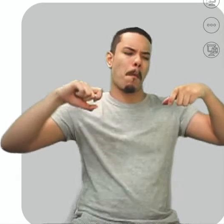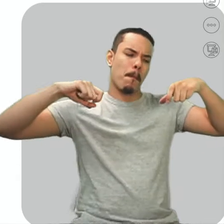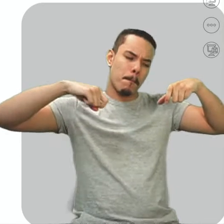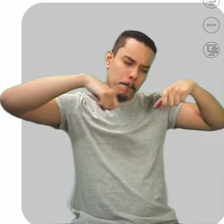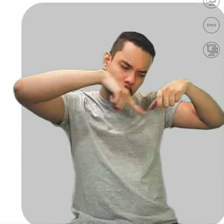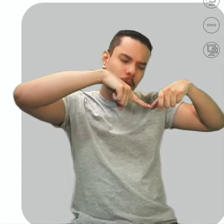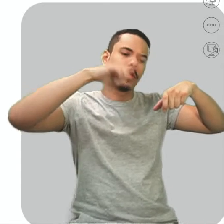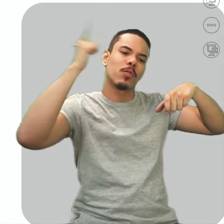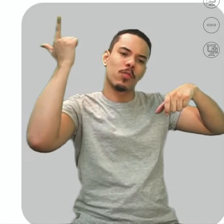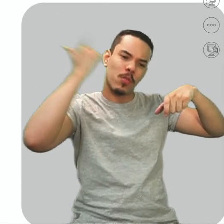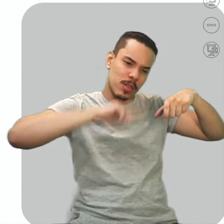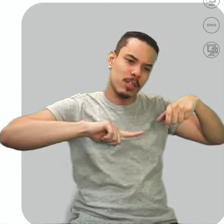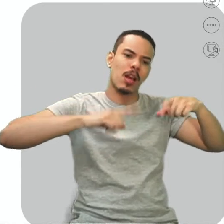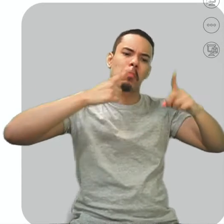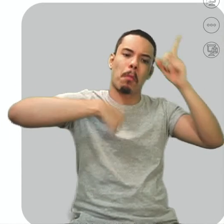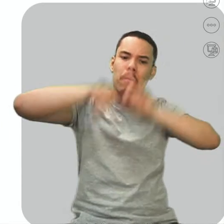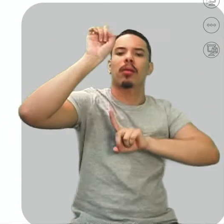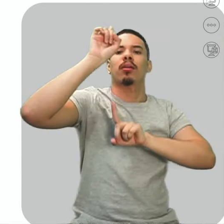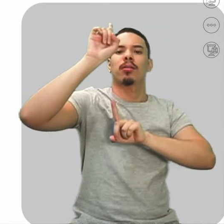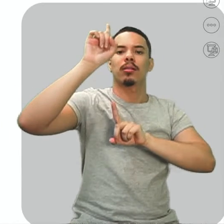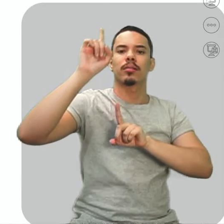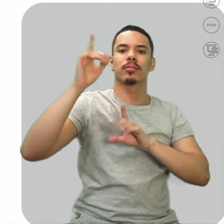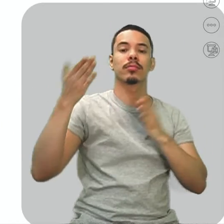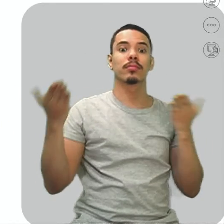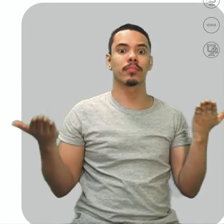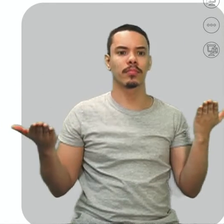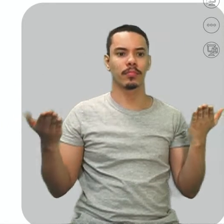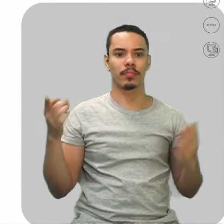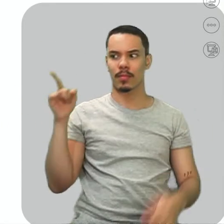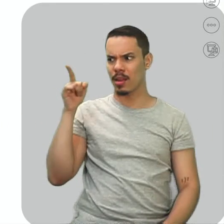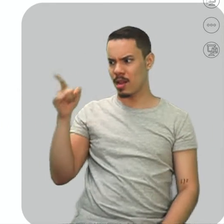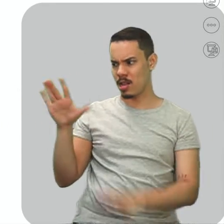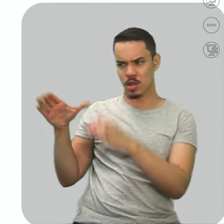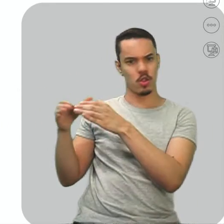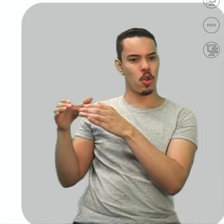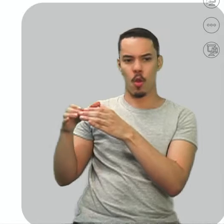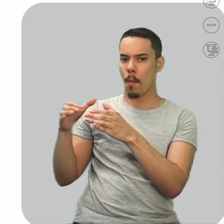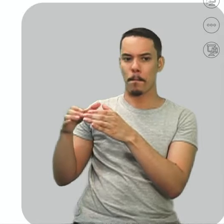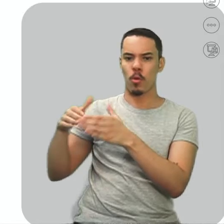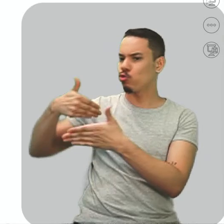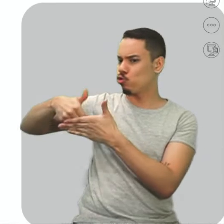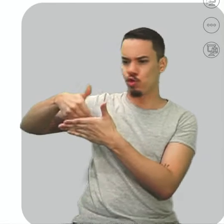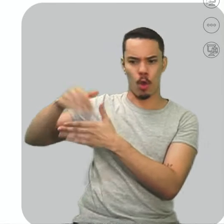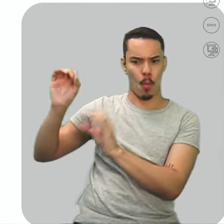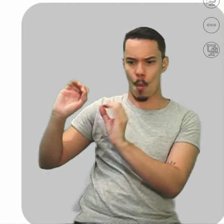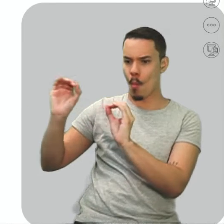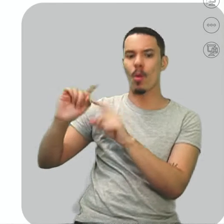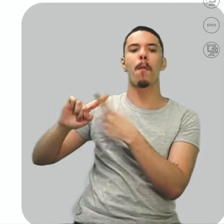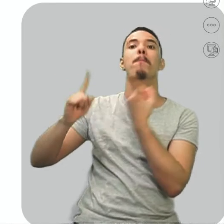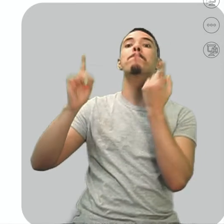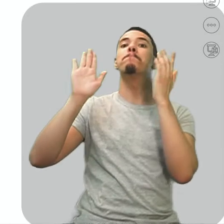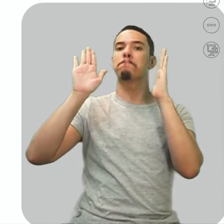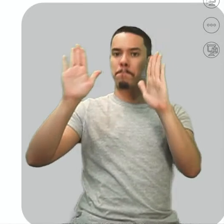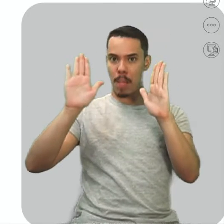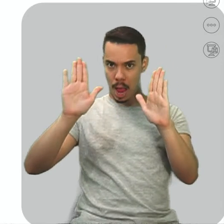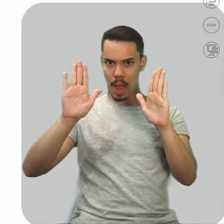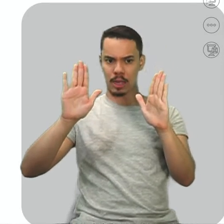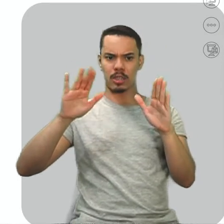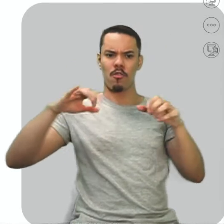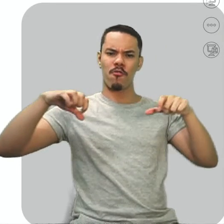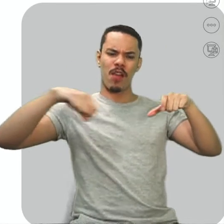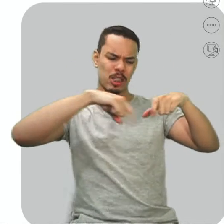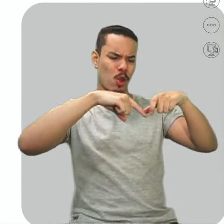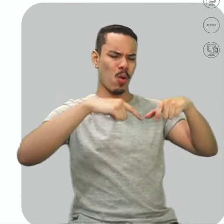ideia tá dando amada e essa galera não joga mas vai